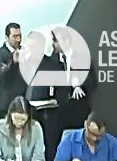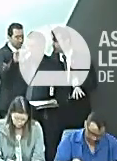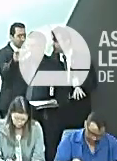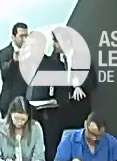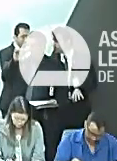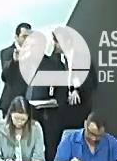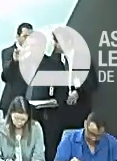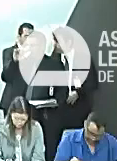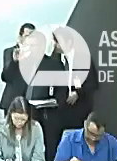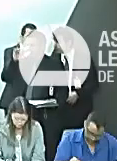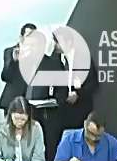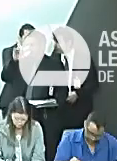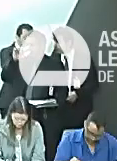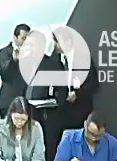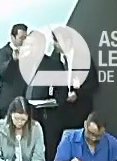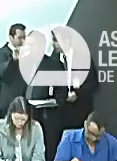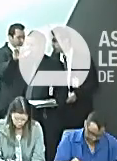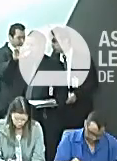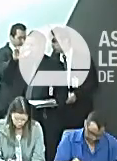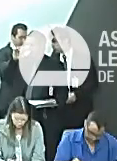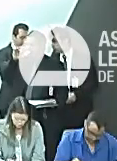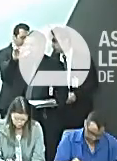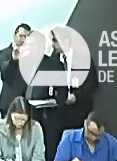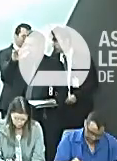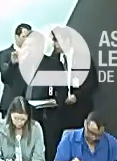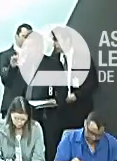à mesa dos trabalhos